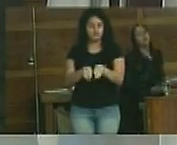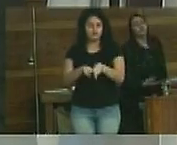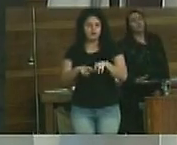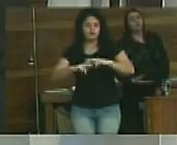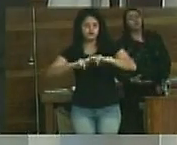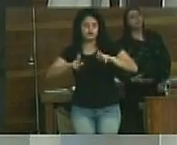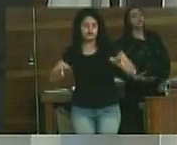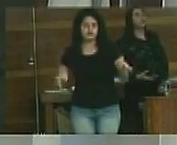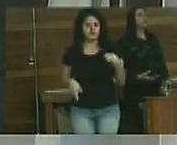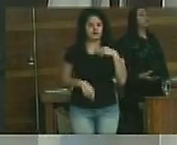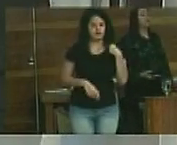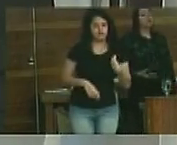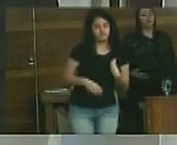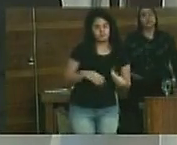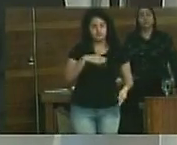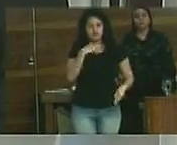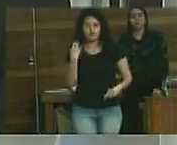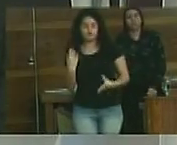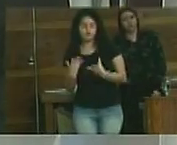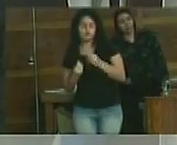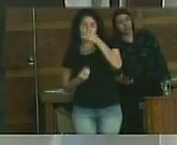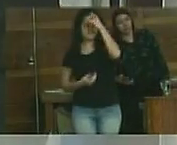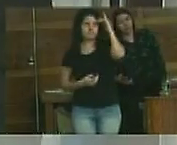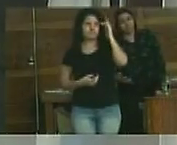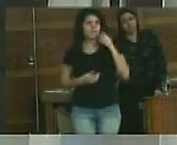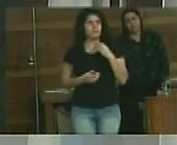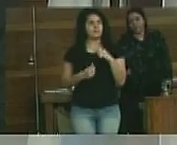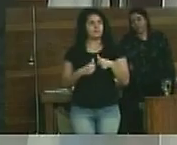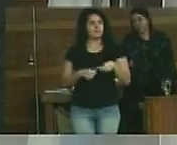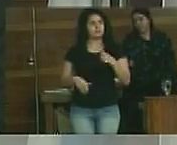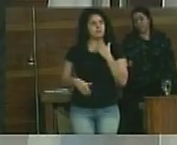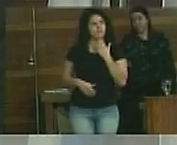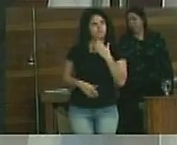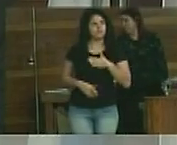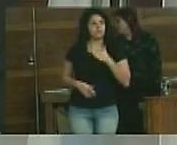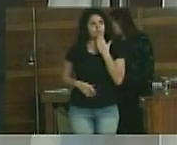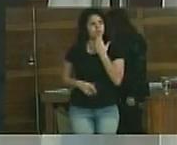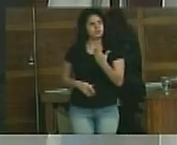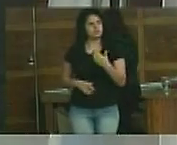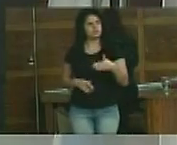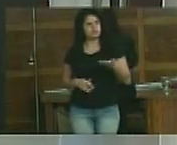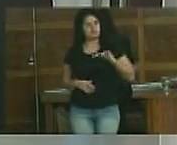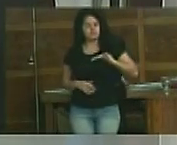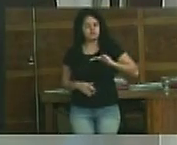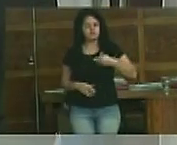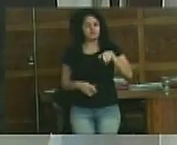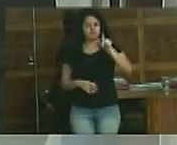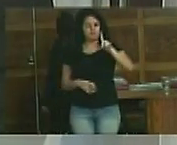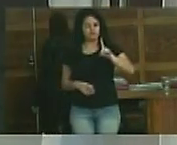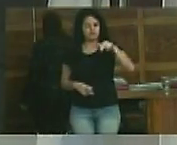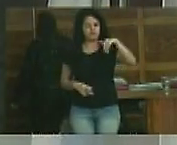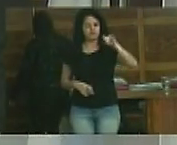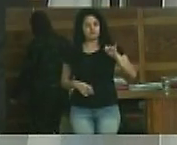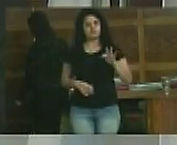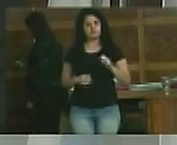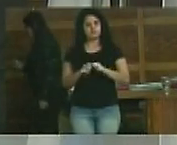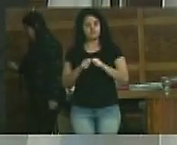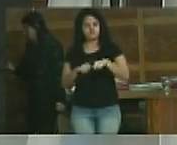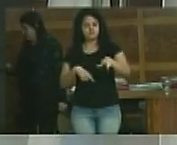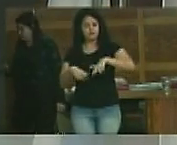aqui a minha solicitação amigável ao DENIT, que ele faça o trabalho dele, que ele faça